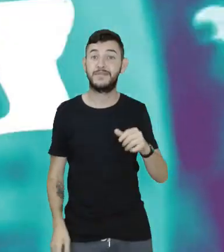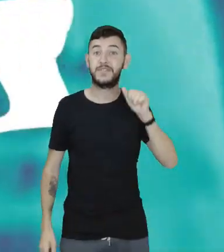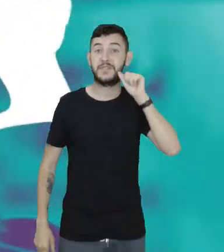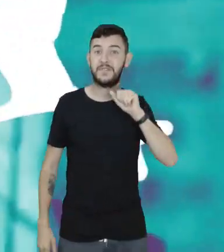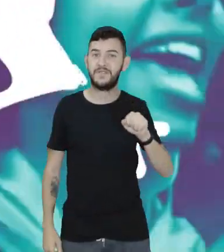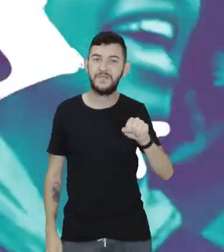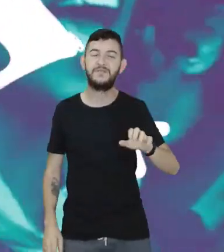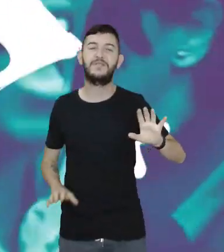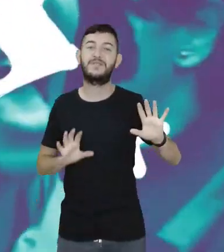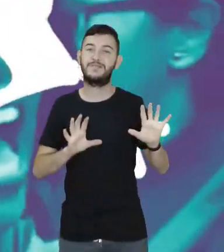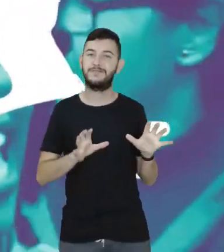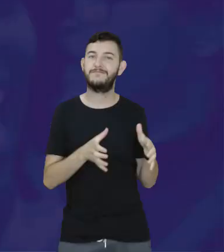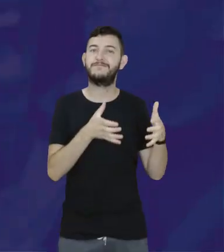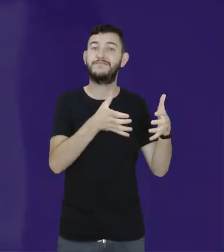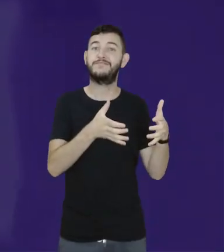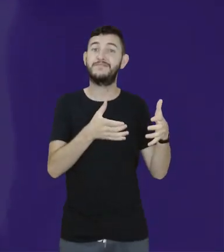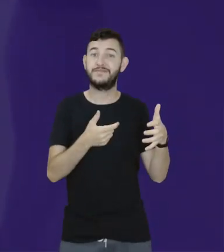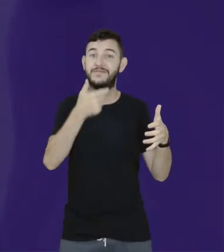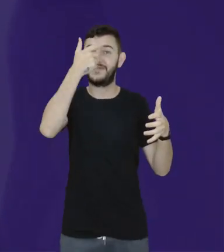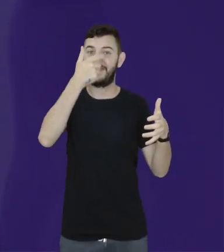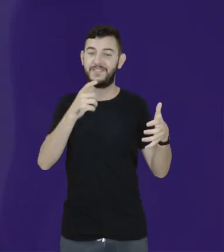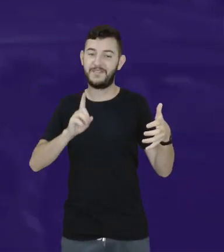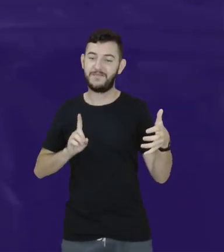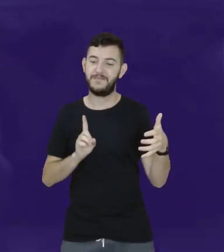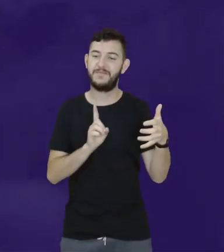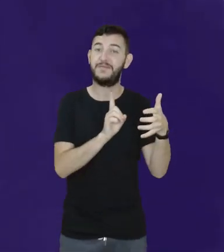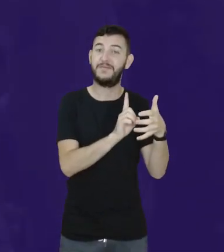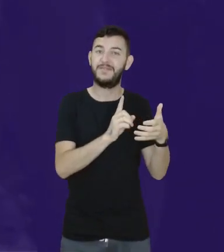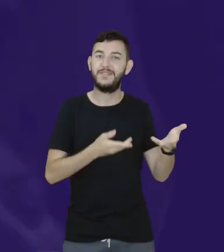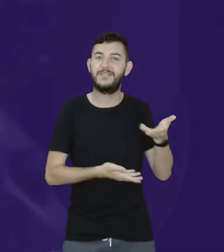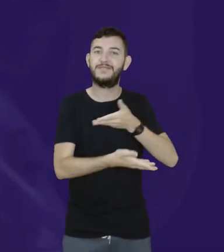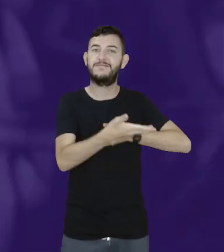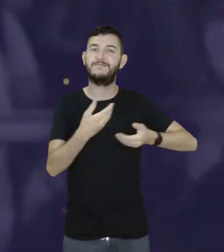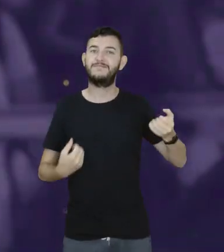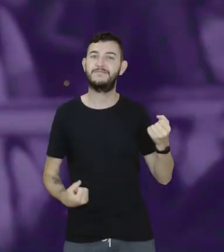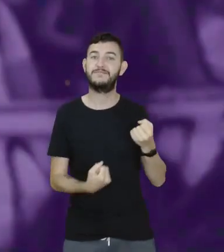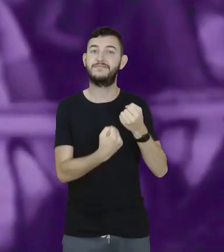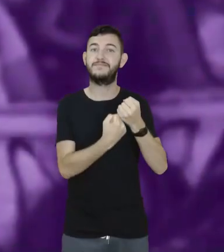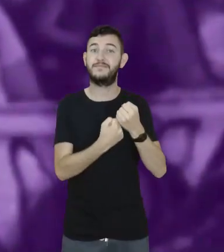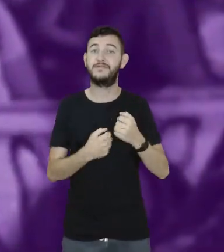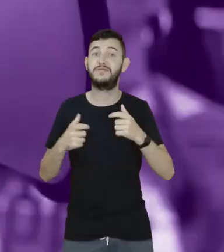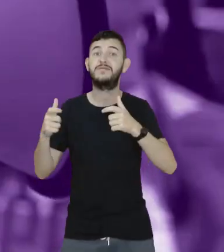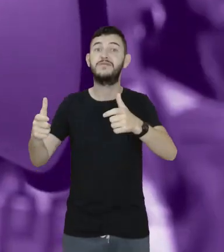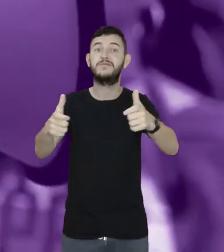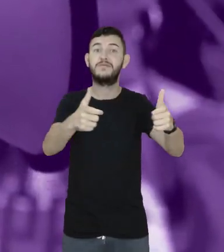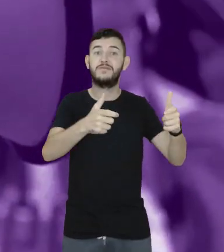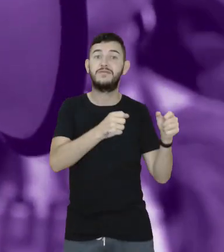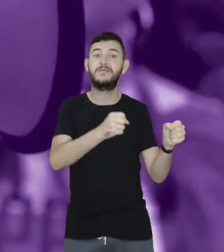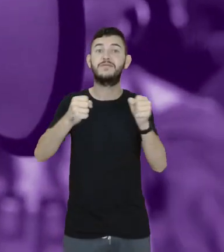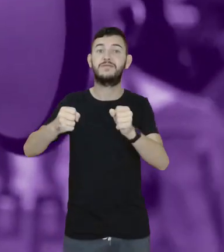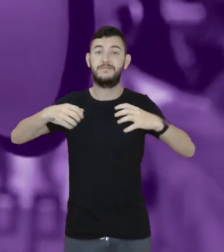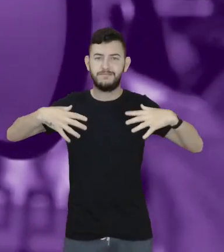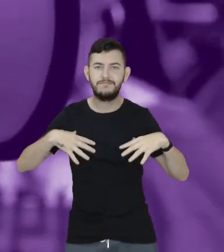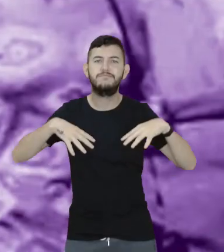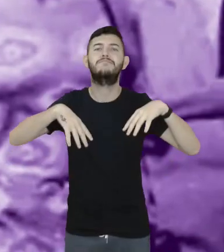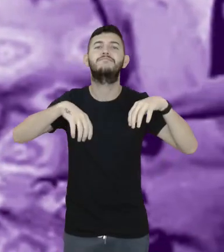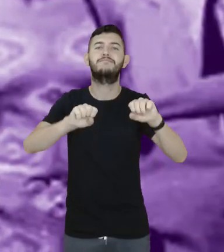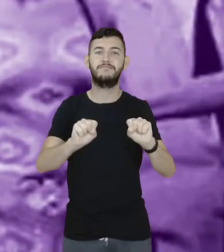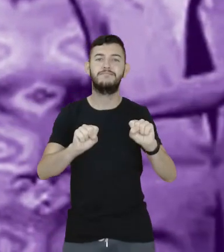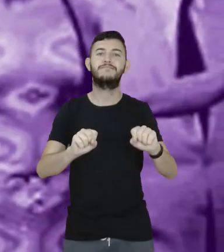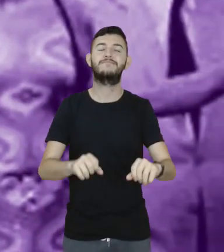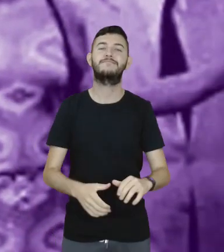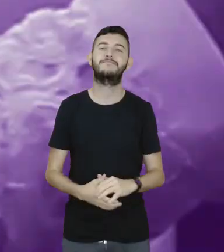Eu sou uma delas, são elas por elas, ocupando os espaços